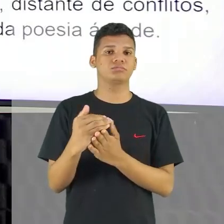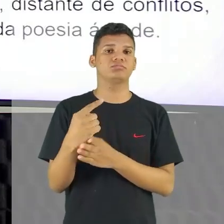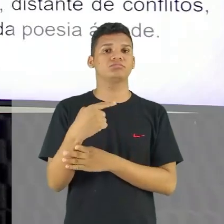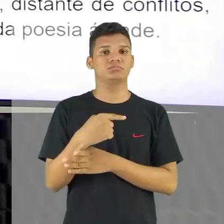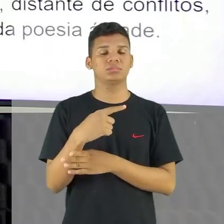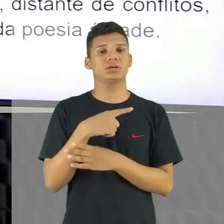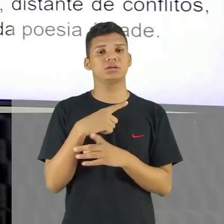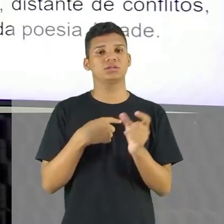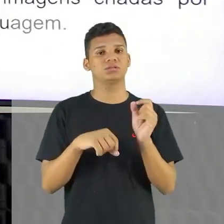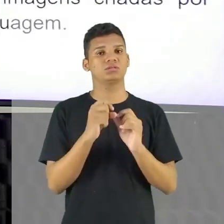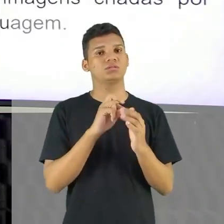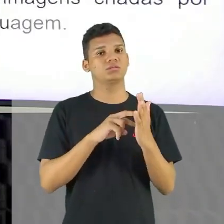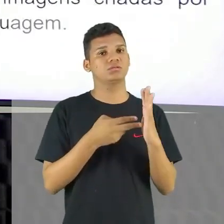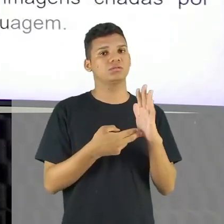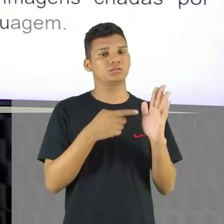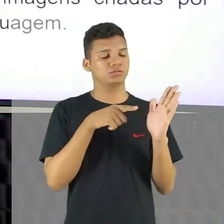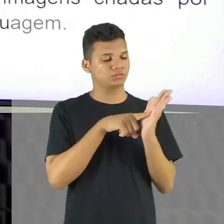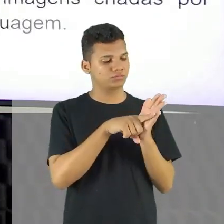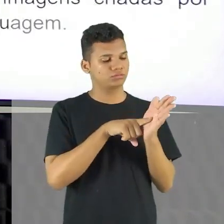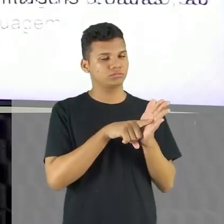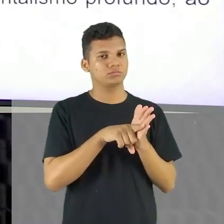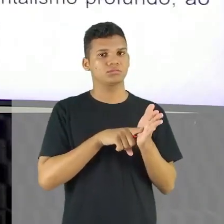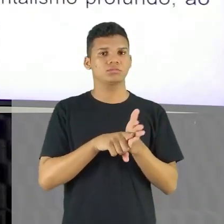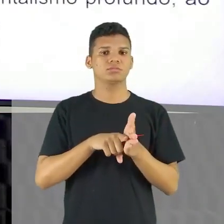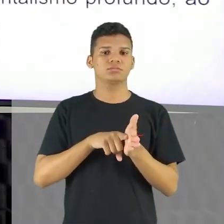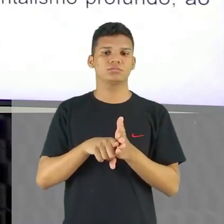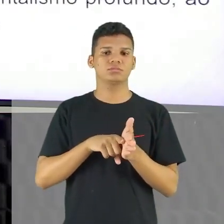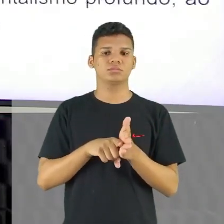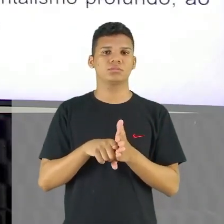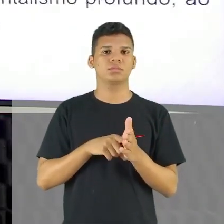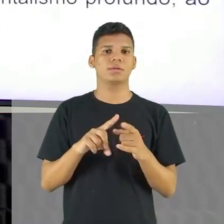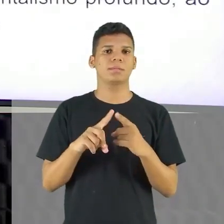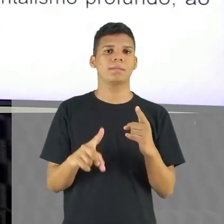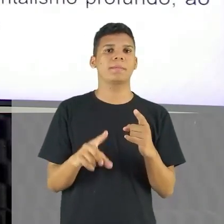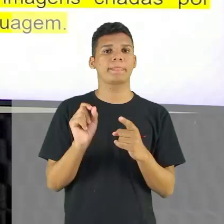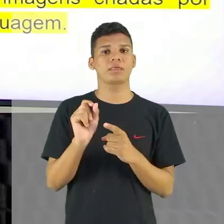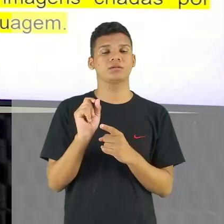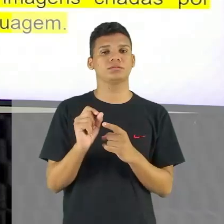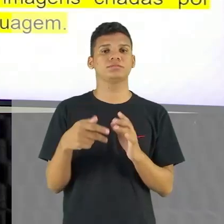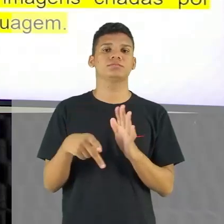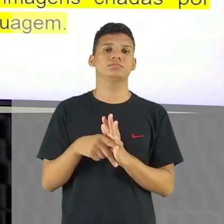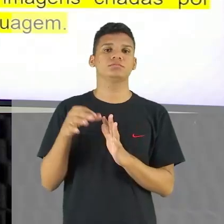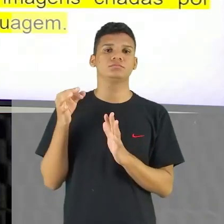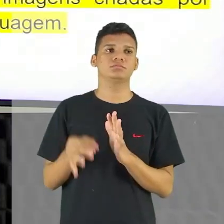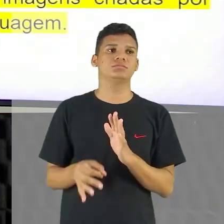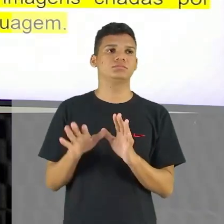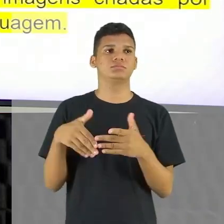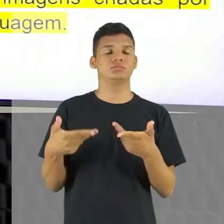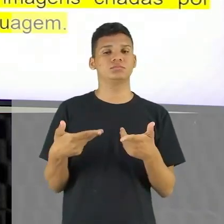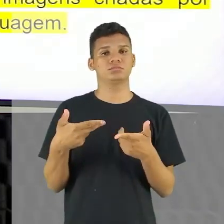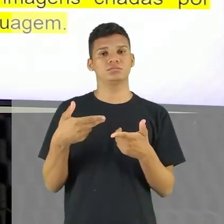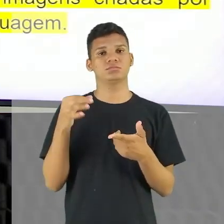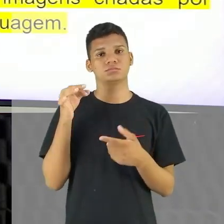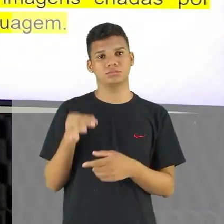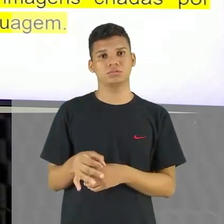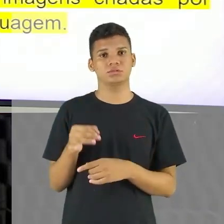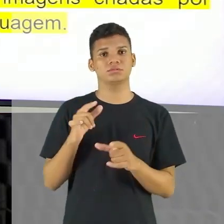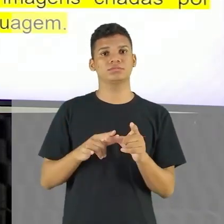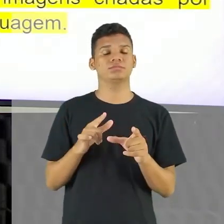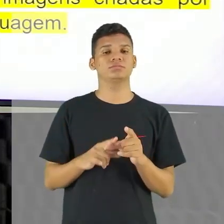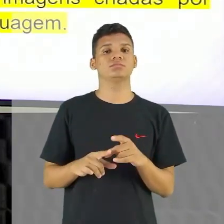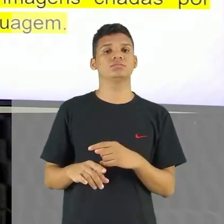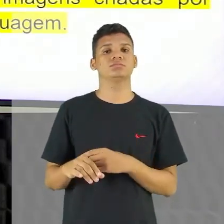você analisa. Então, a alternativa correta é a letra C.